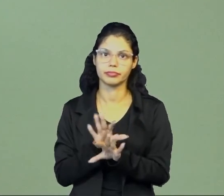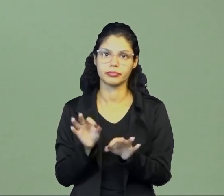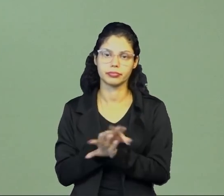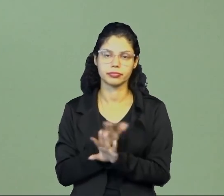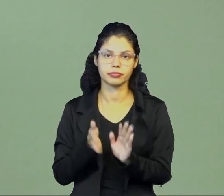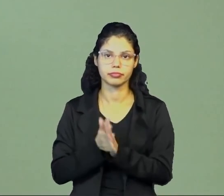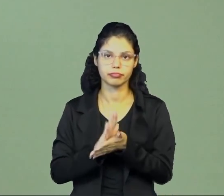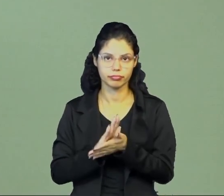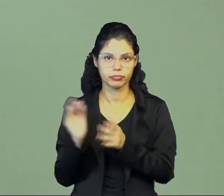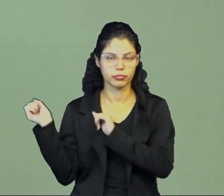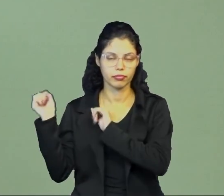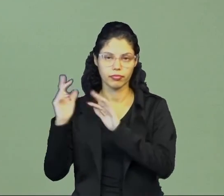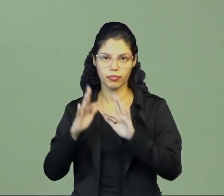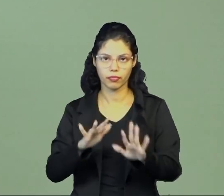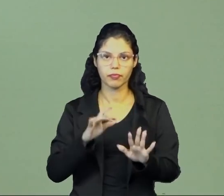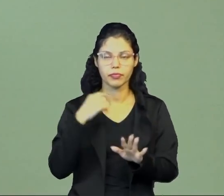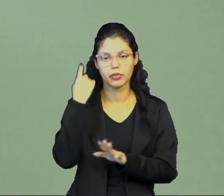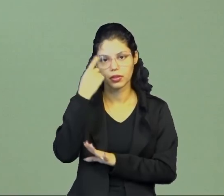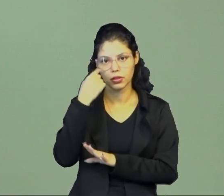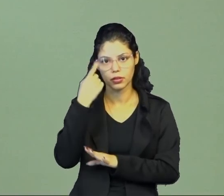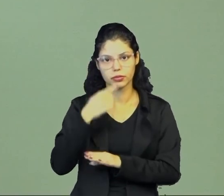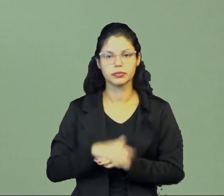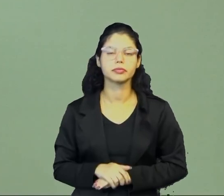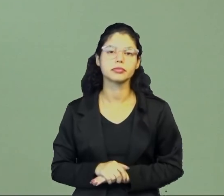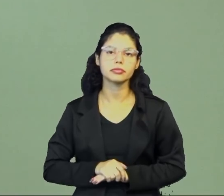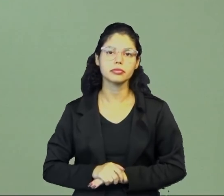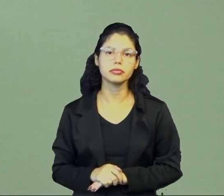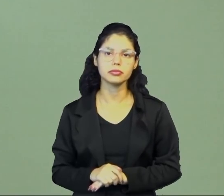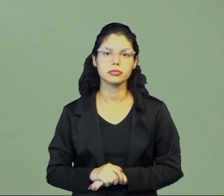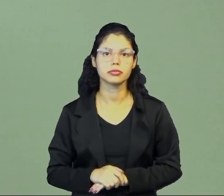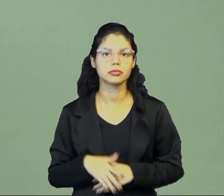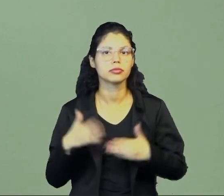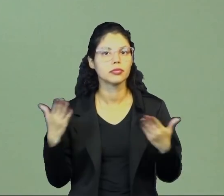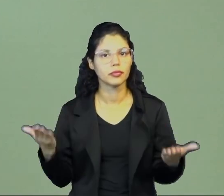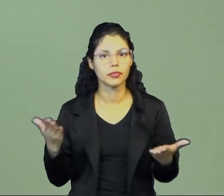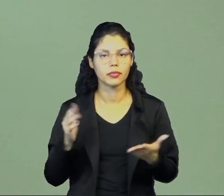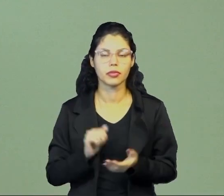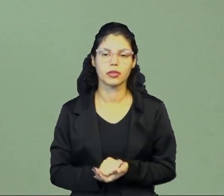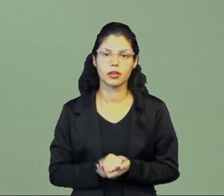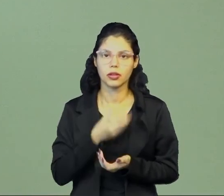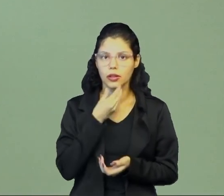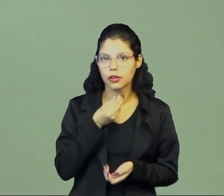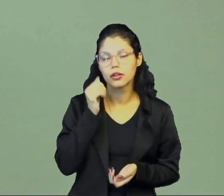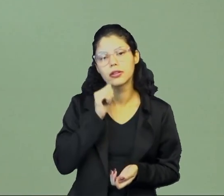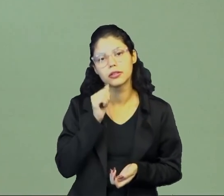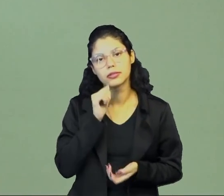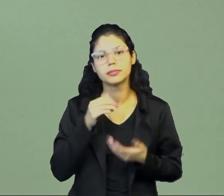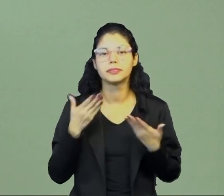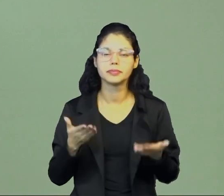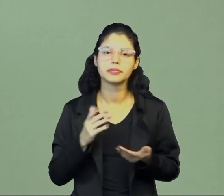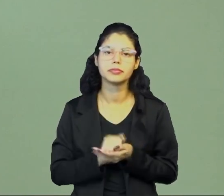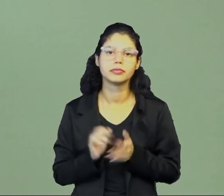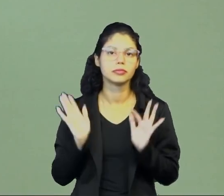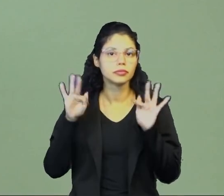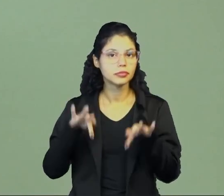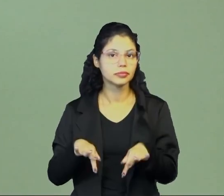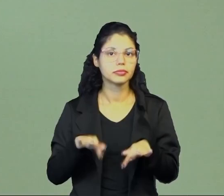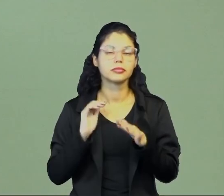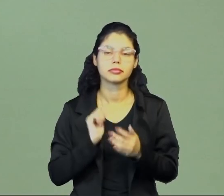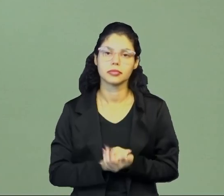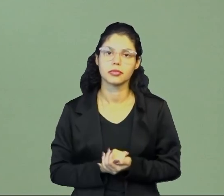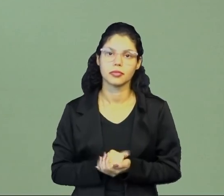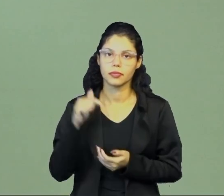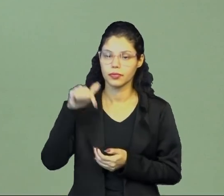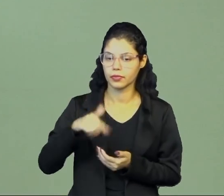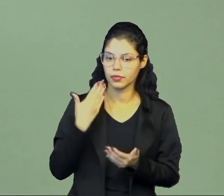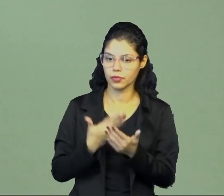pela invasão, né, pela colonização dos espanhóis. Então, meninas e meninos, por hoje é só.